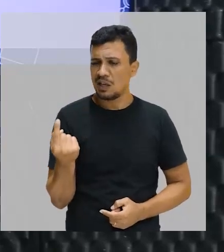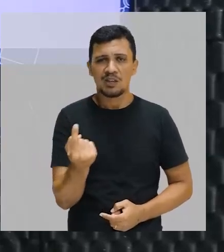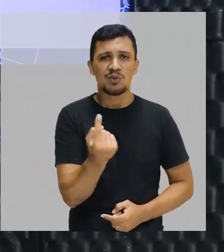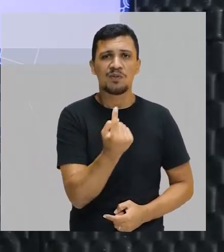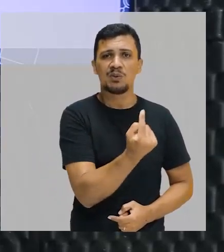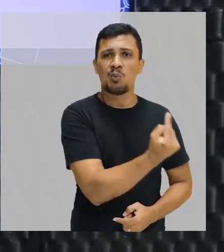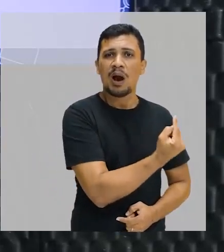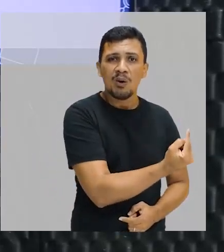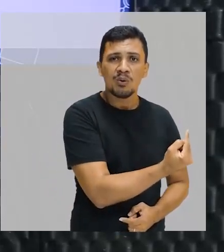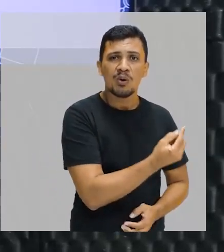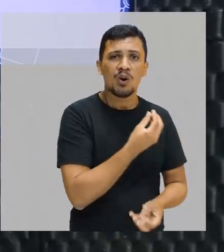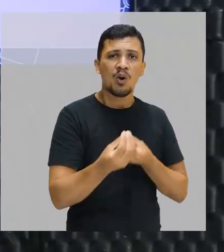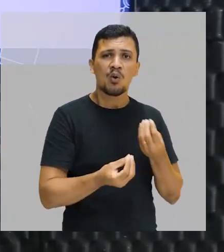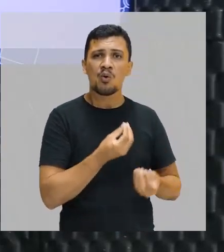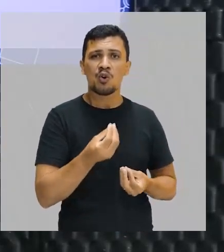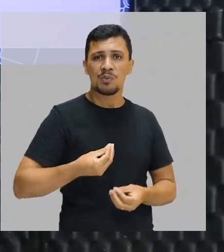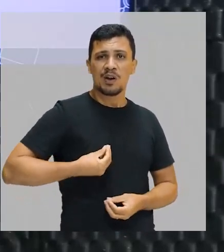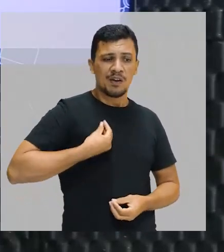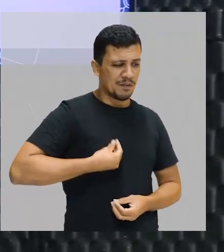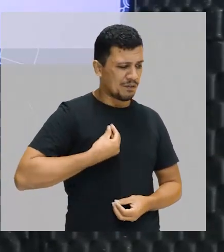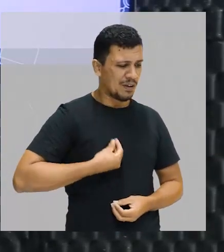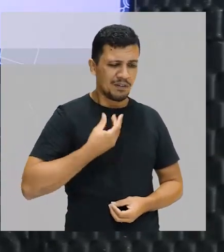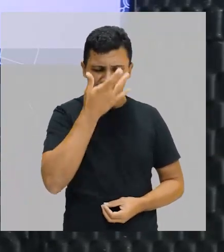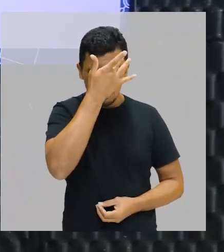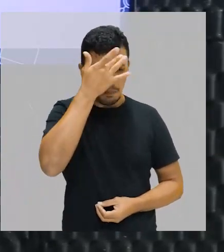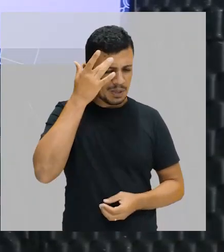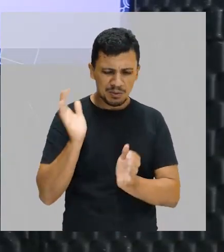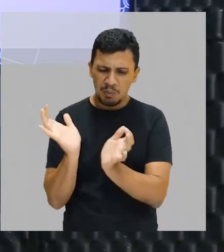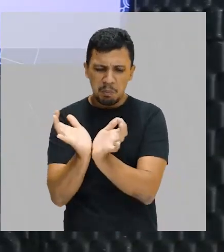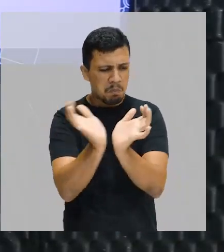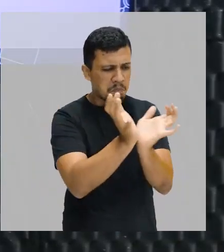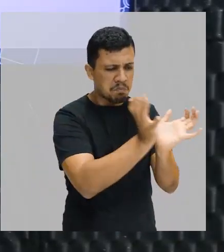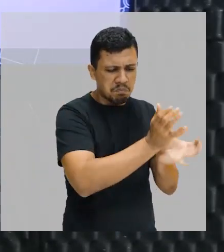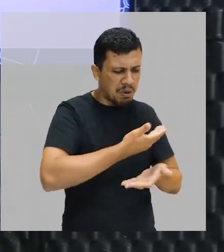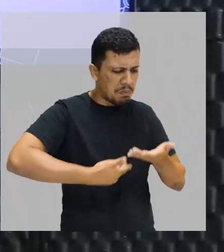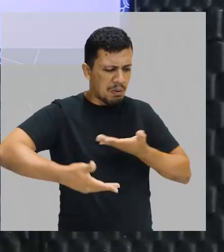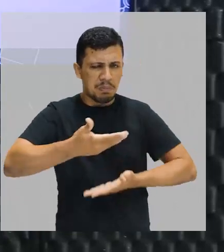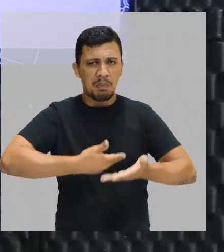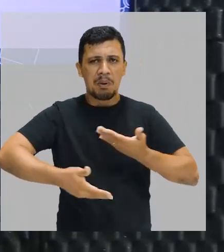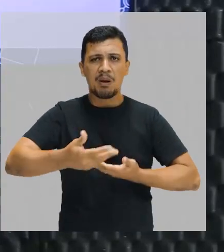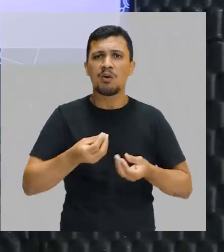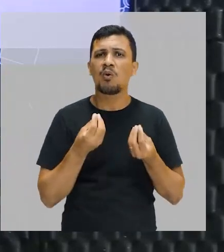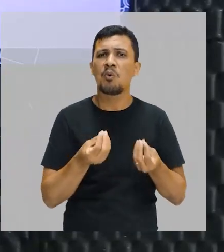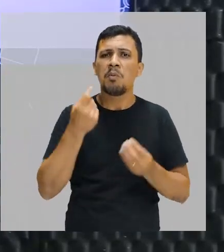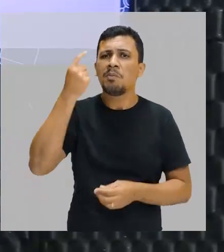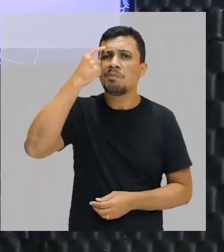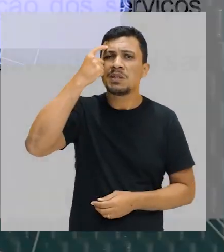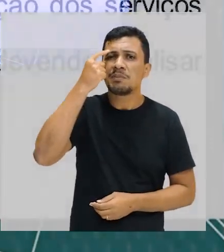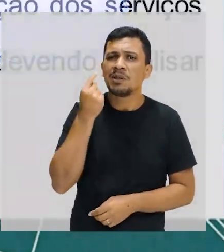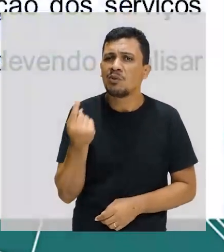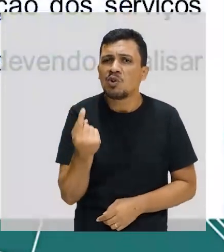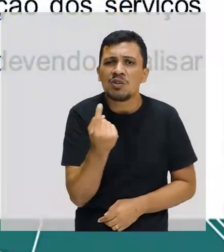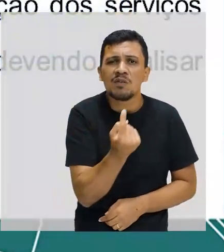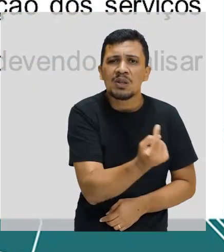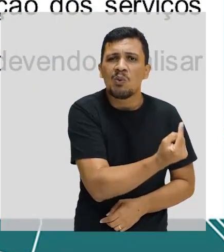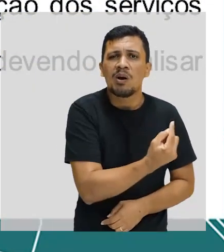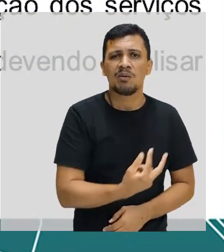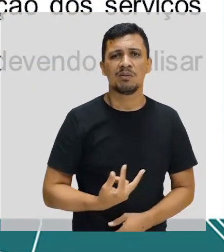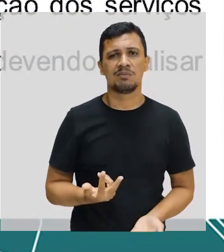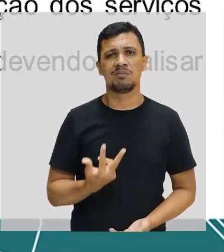habitando com vários seres dentro da sociedade, os nossos pares, partícipes, lembram? Então, nós não